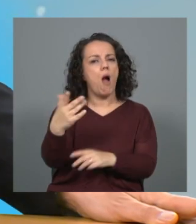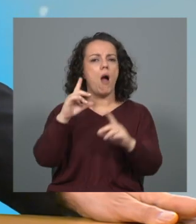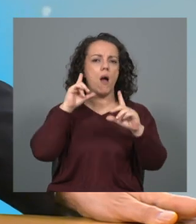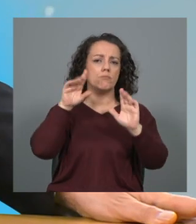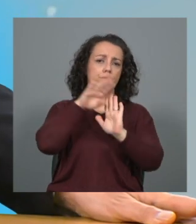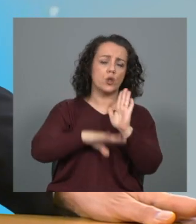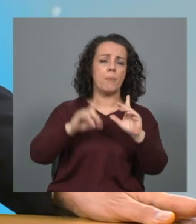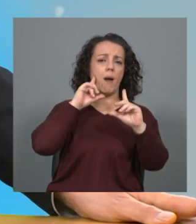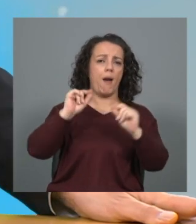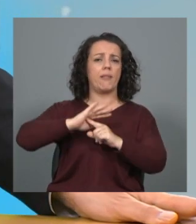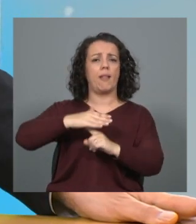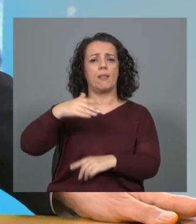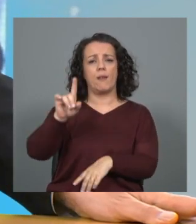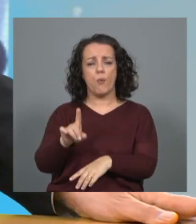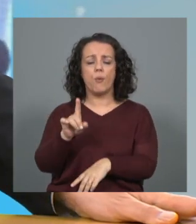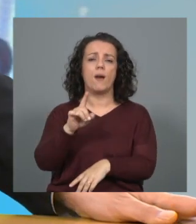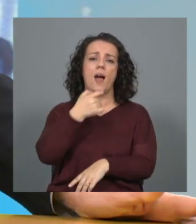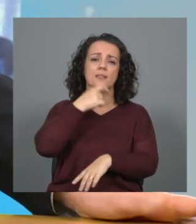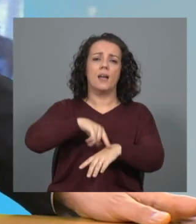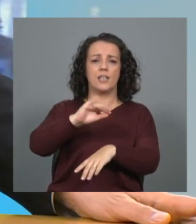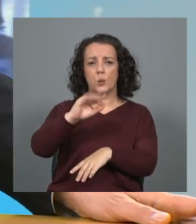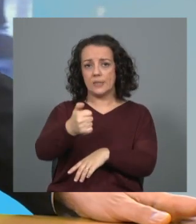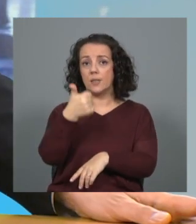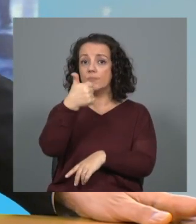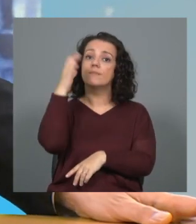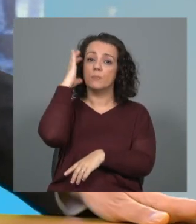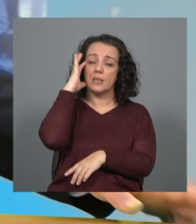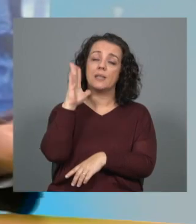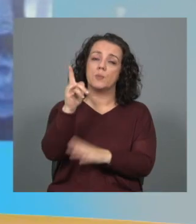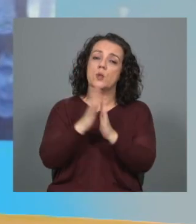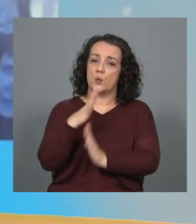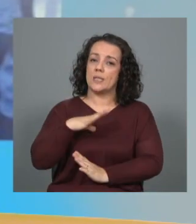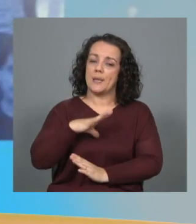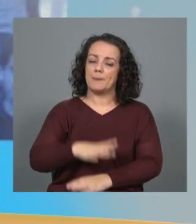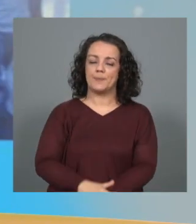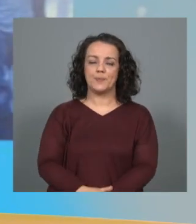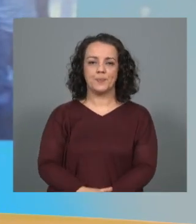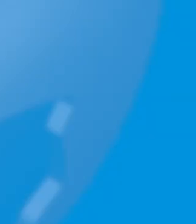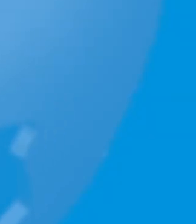Antena 1, quando forem 22h45. Tenha então uma boa tarde. Até amanhã, se Deus quiser.